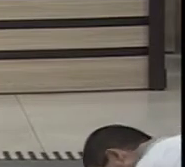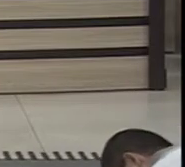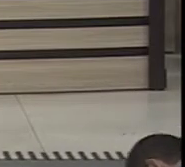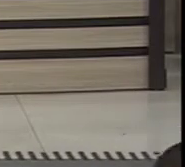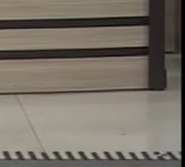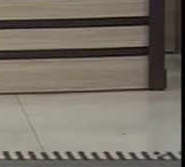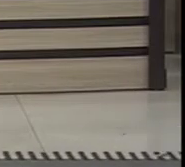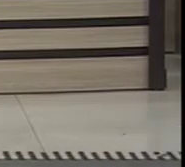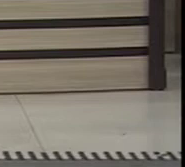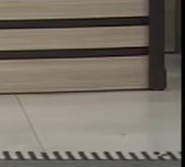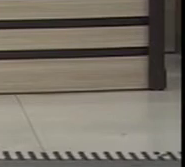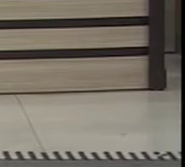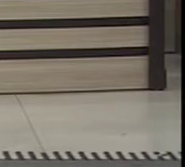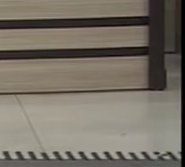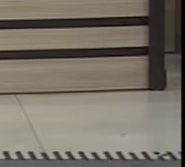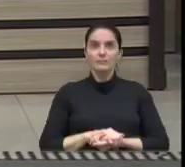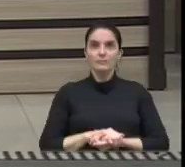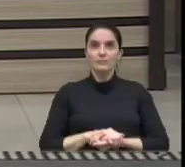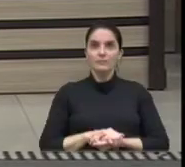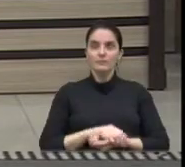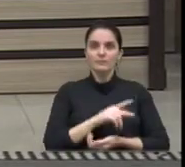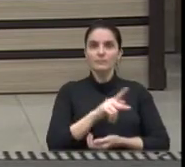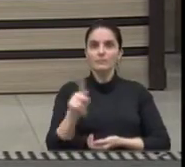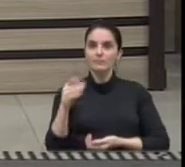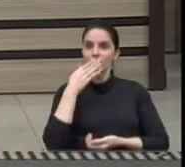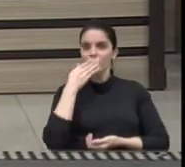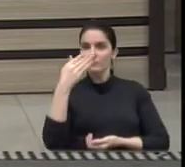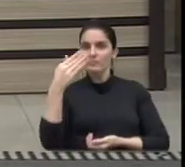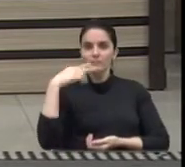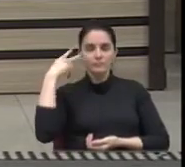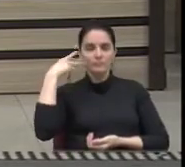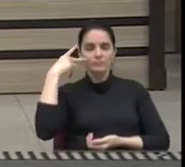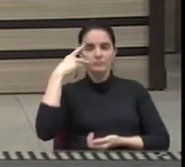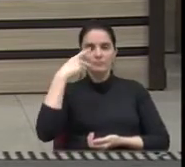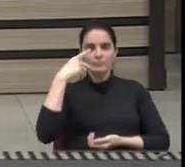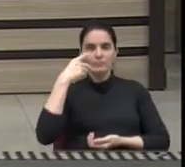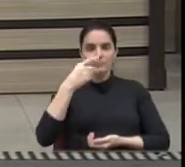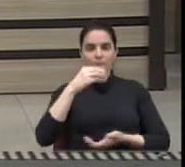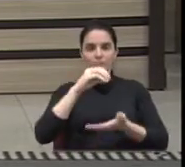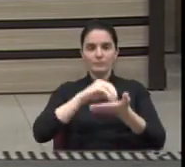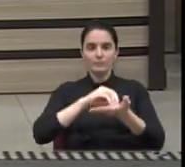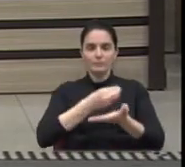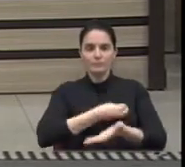A presidência solicita aos novos vereadores que registrem presença.